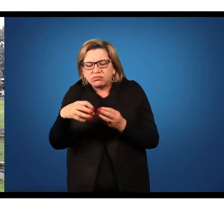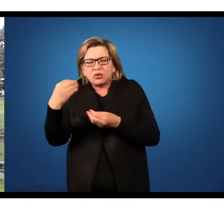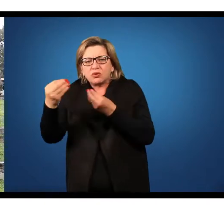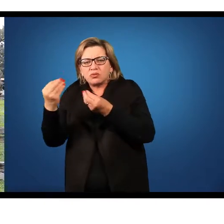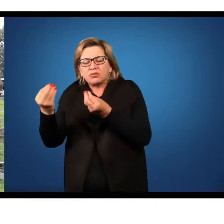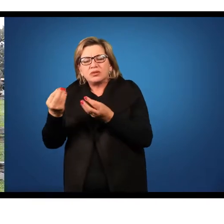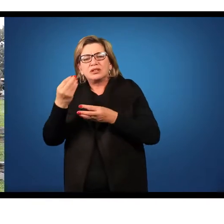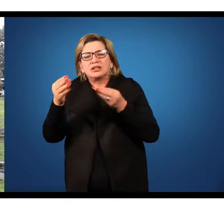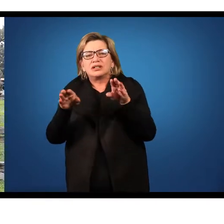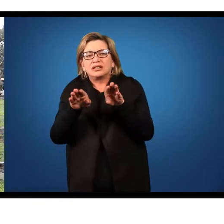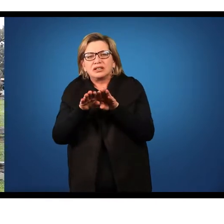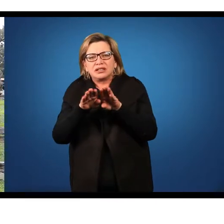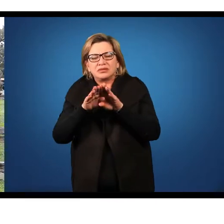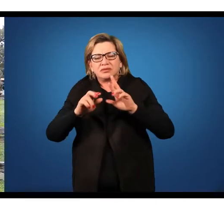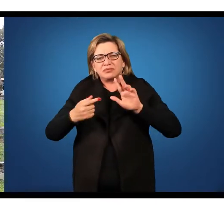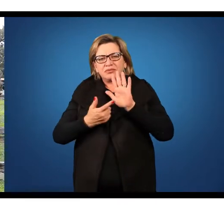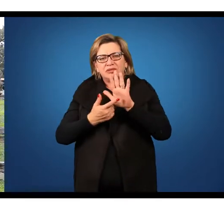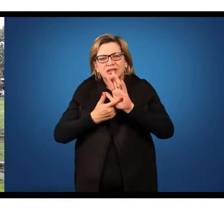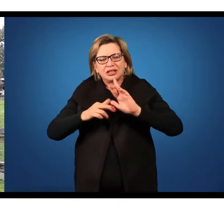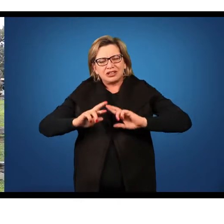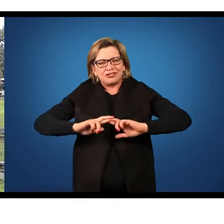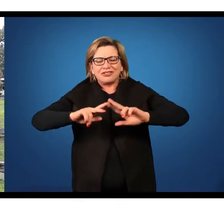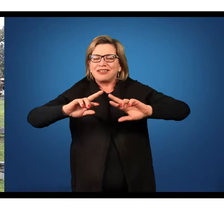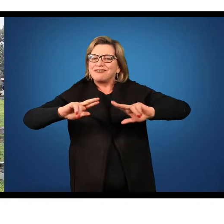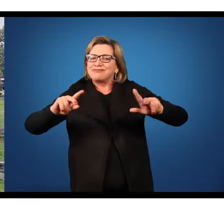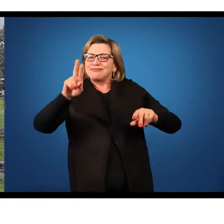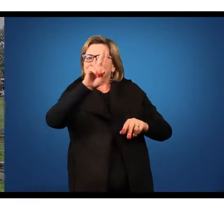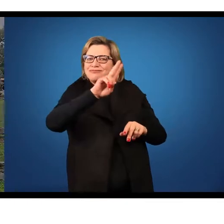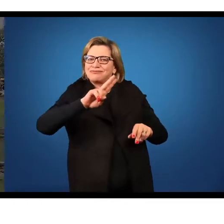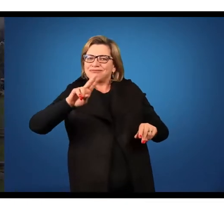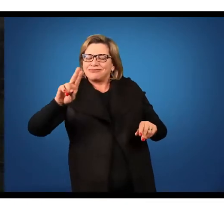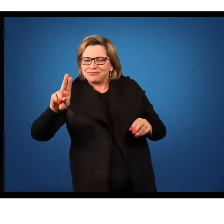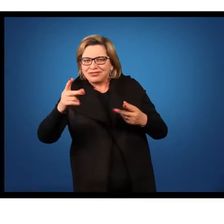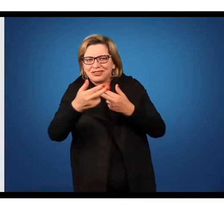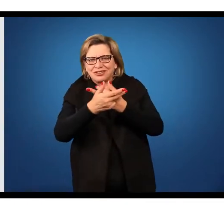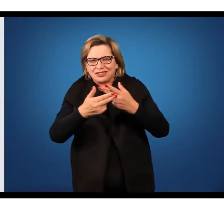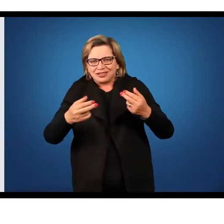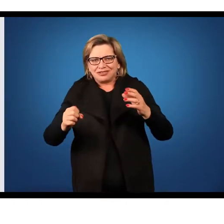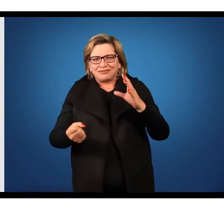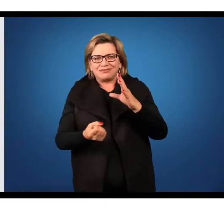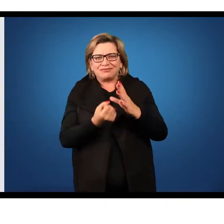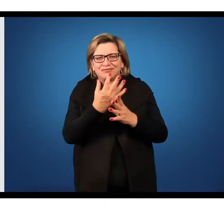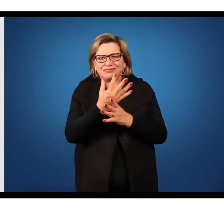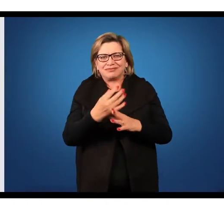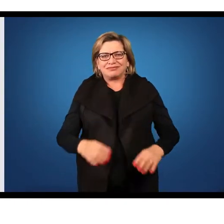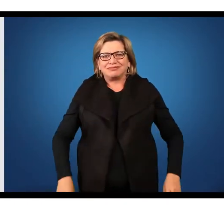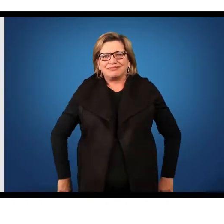e a diversidade, nomenclatura e hierarquia de classificação delas. Música.